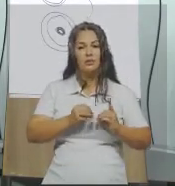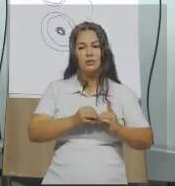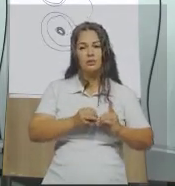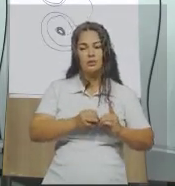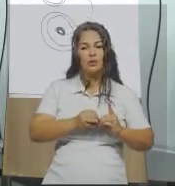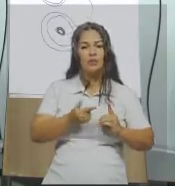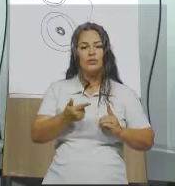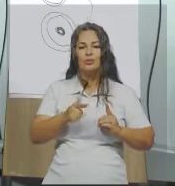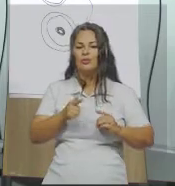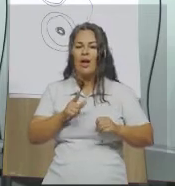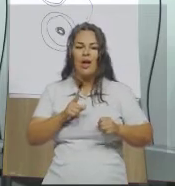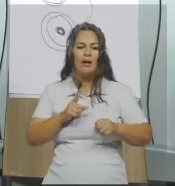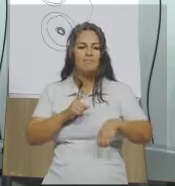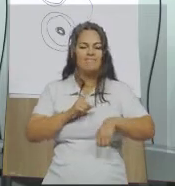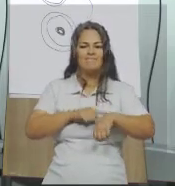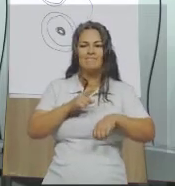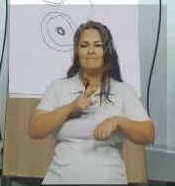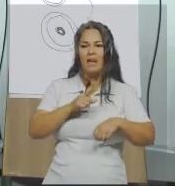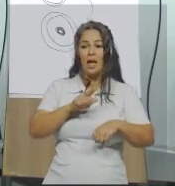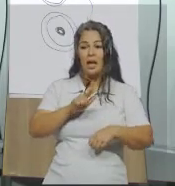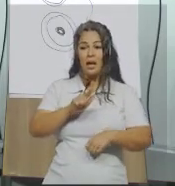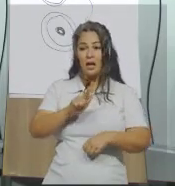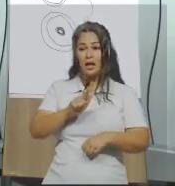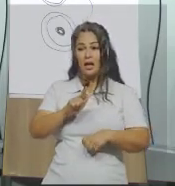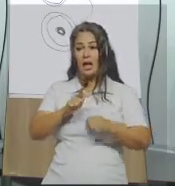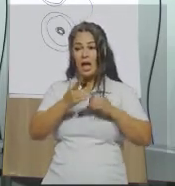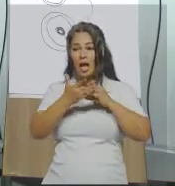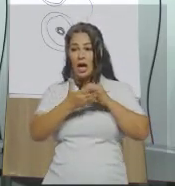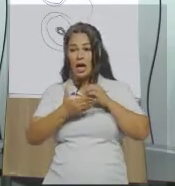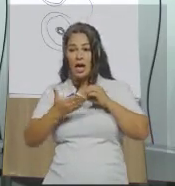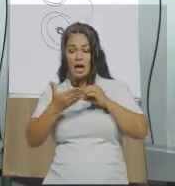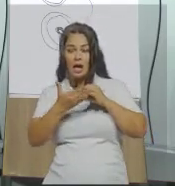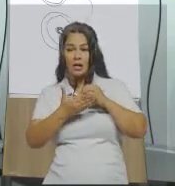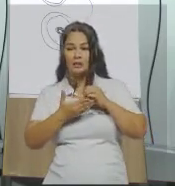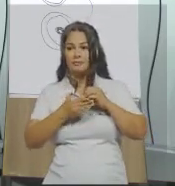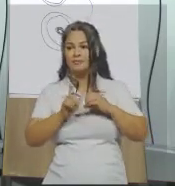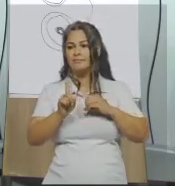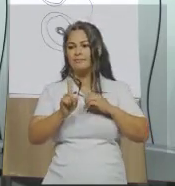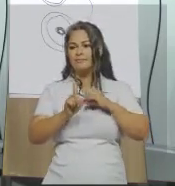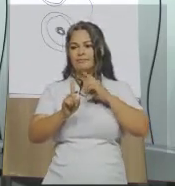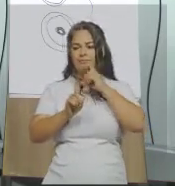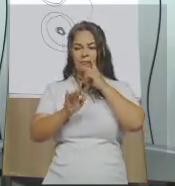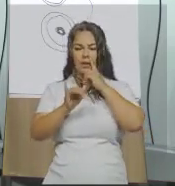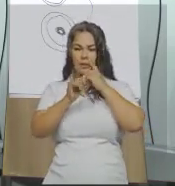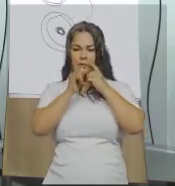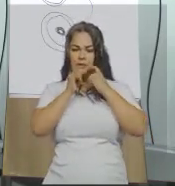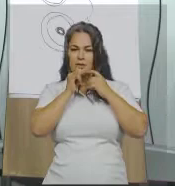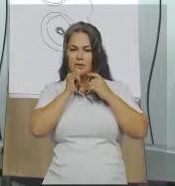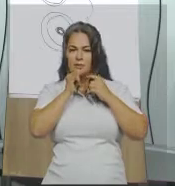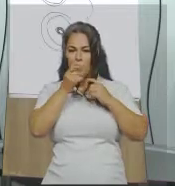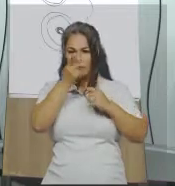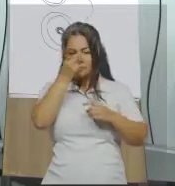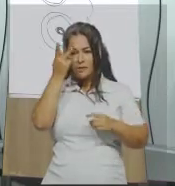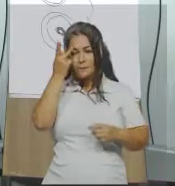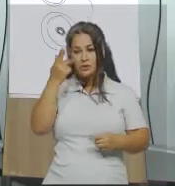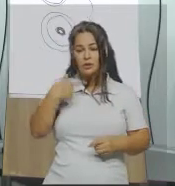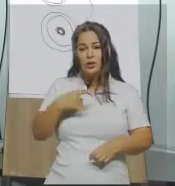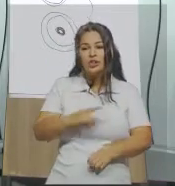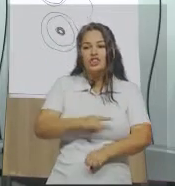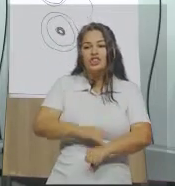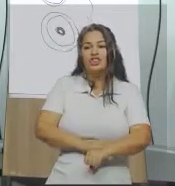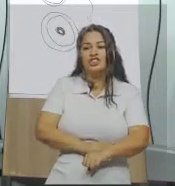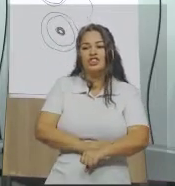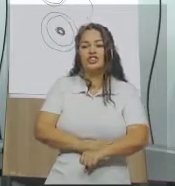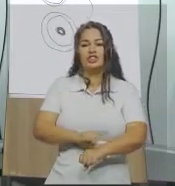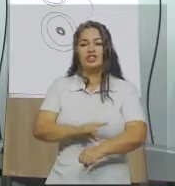glicose, não. Essa diabetes é um tipo de diabetes que a pessoa, ela urina demais, porque ela não consegue reter